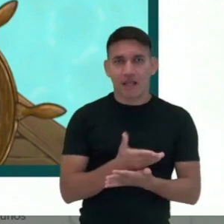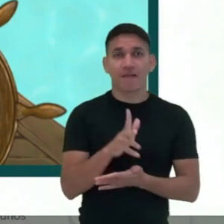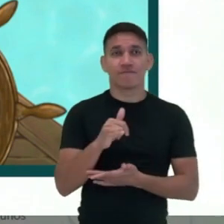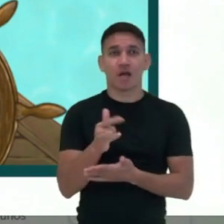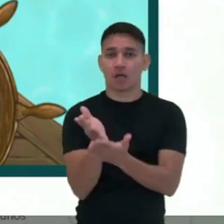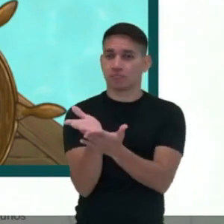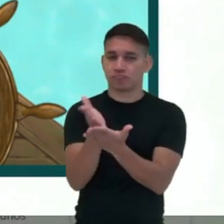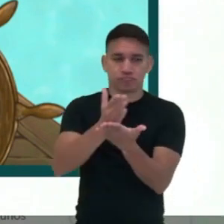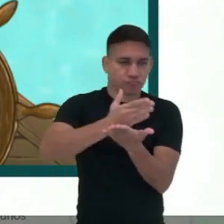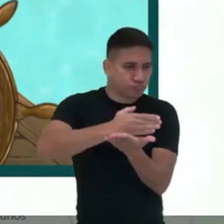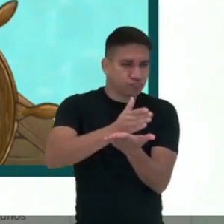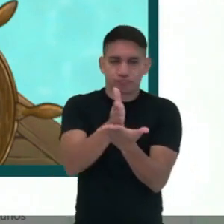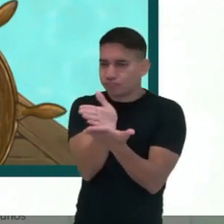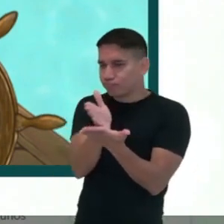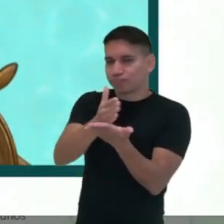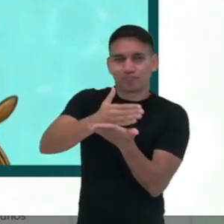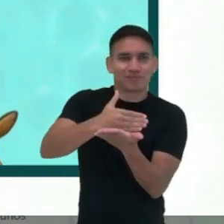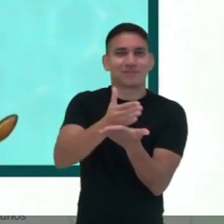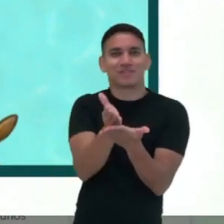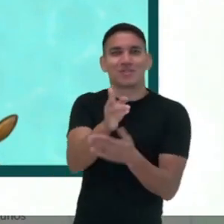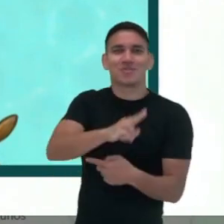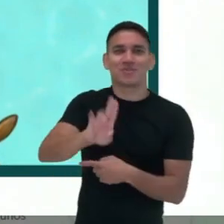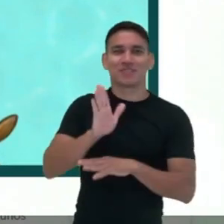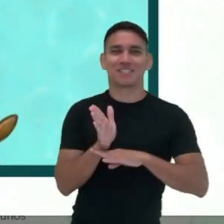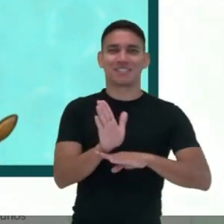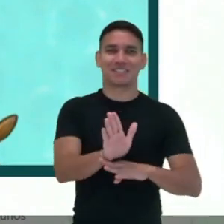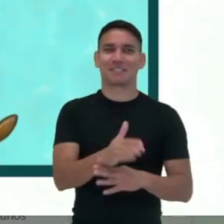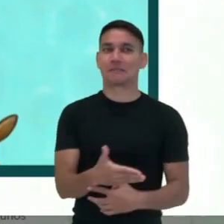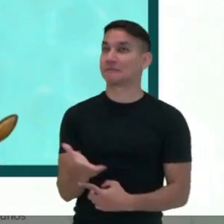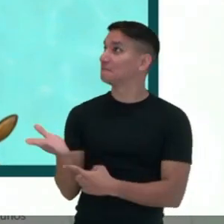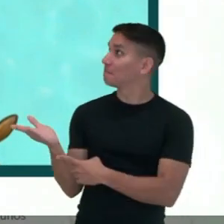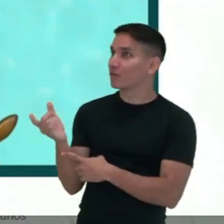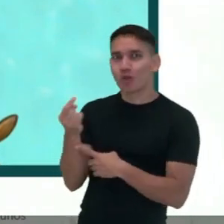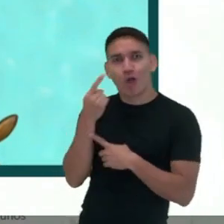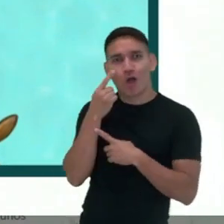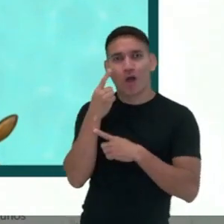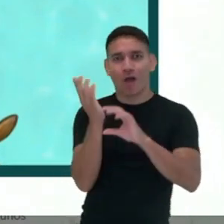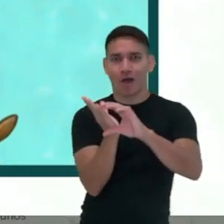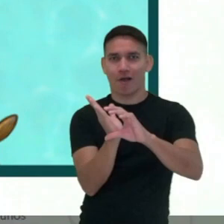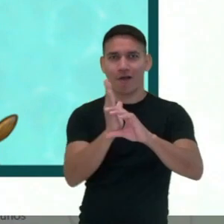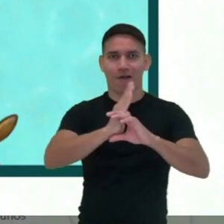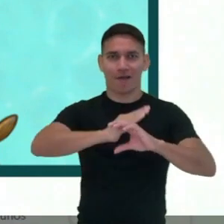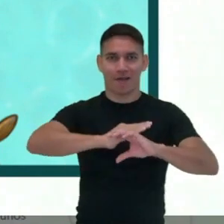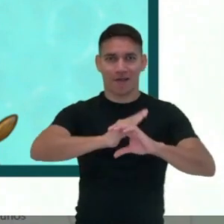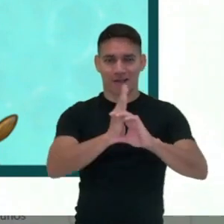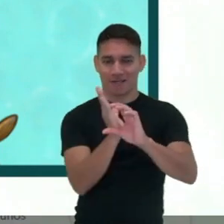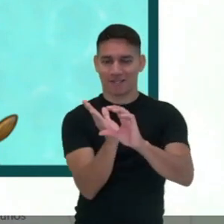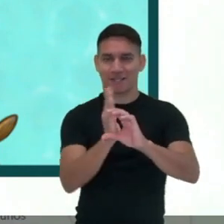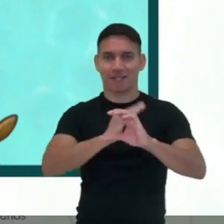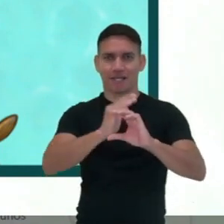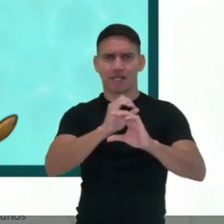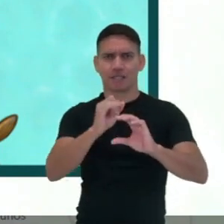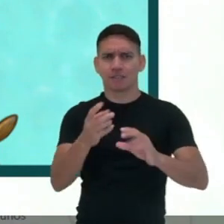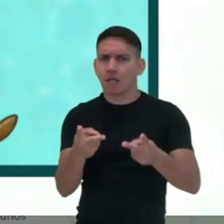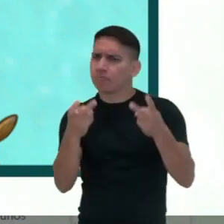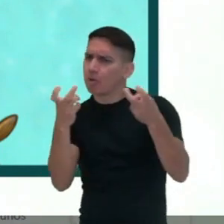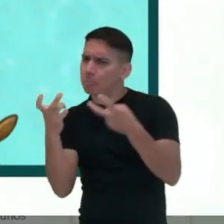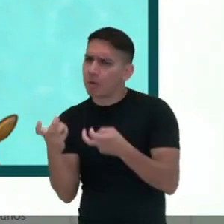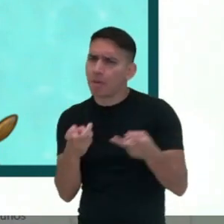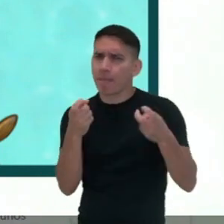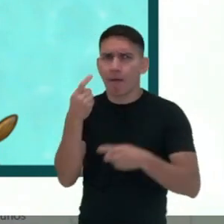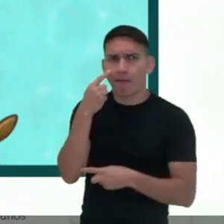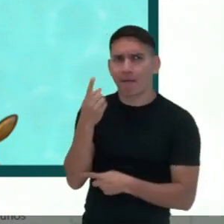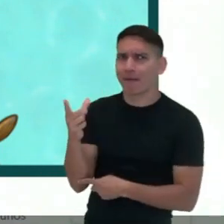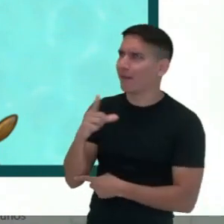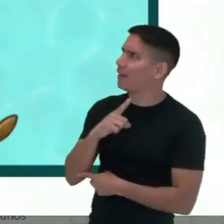direcionando, né, a bússola ali como está colocado. Então, tá vendo que ele tá aqui, né? Se a gente observar, se a gente